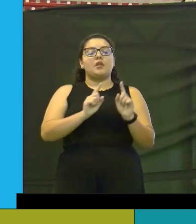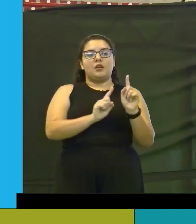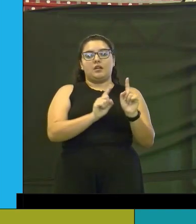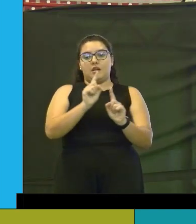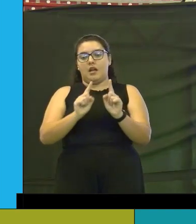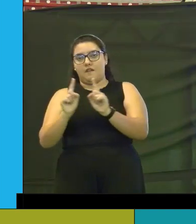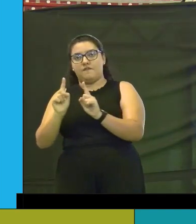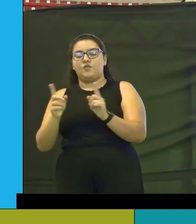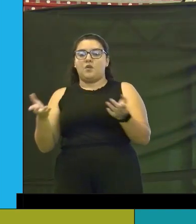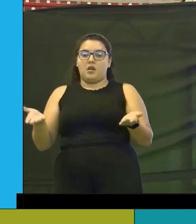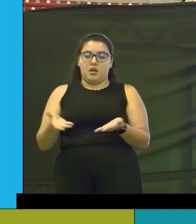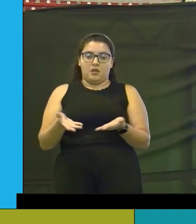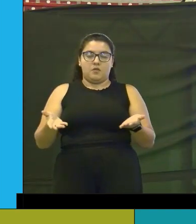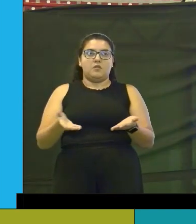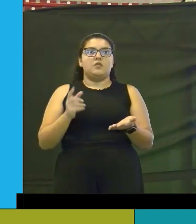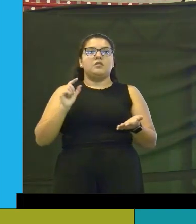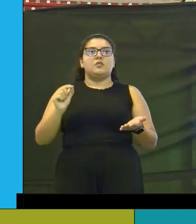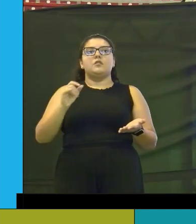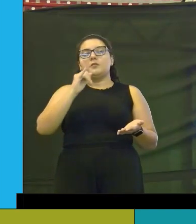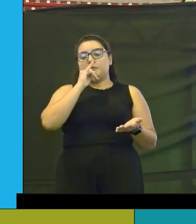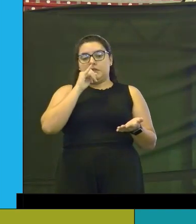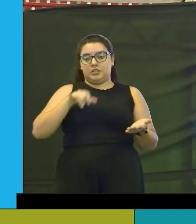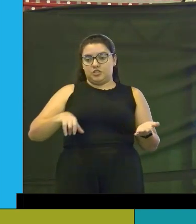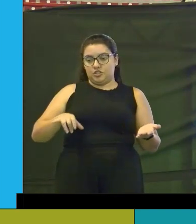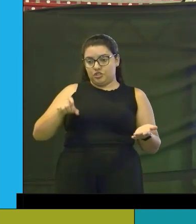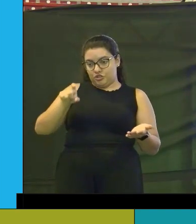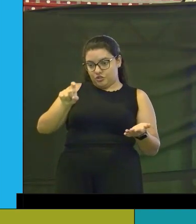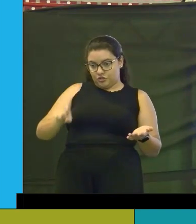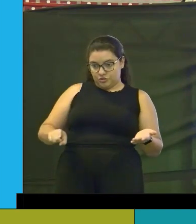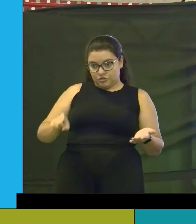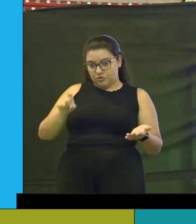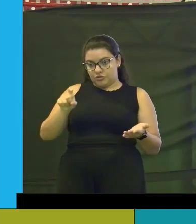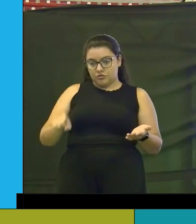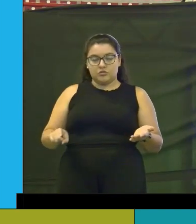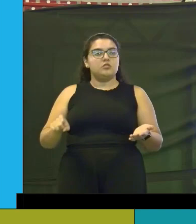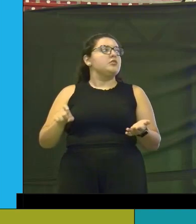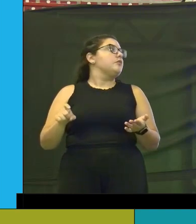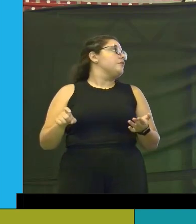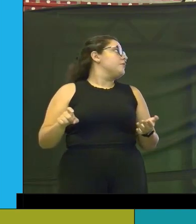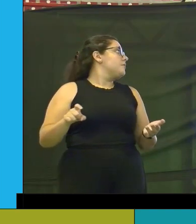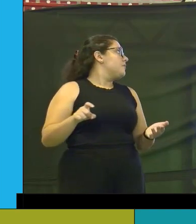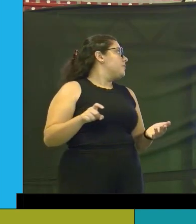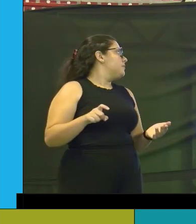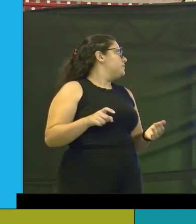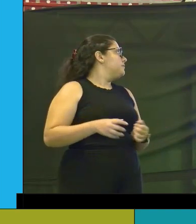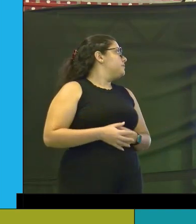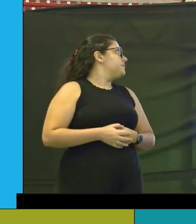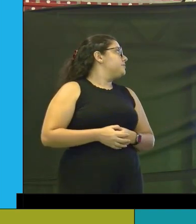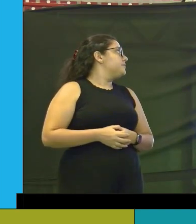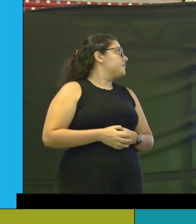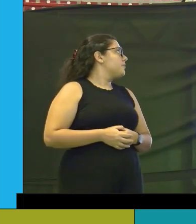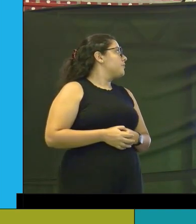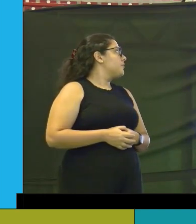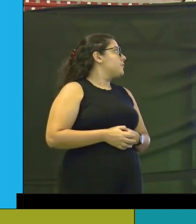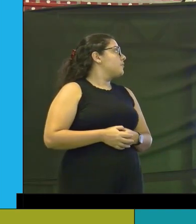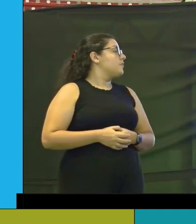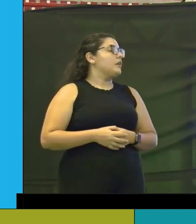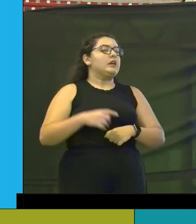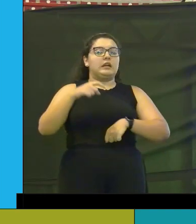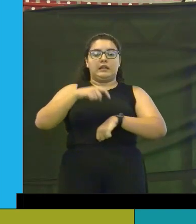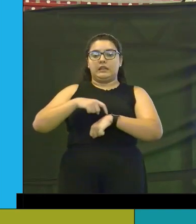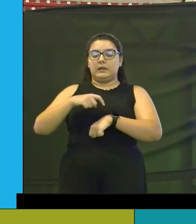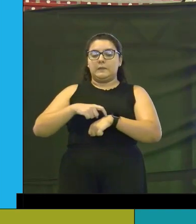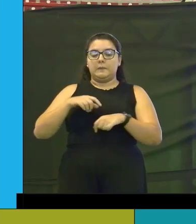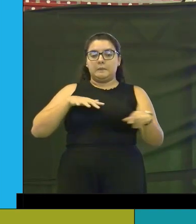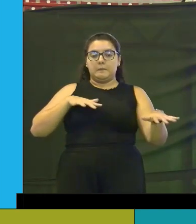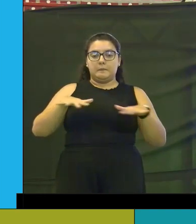seguir relaciona as posições X em função dos respectivos instantes de tempo do